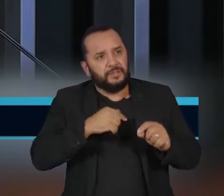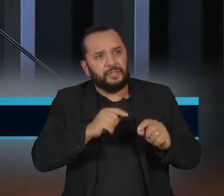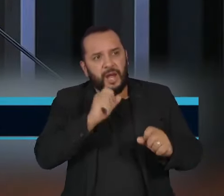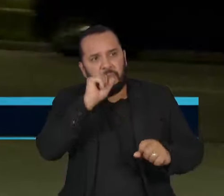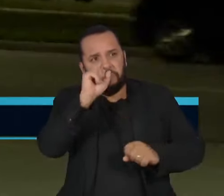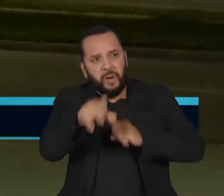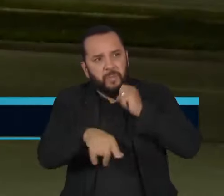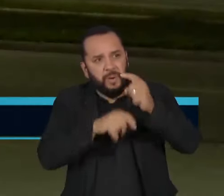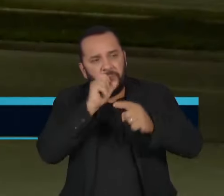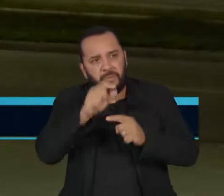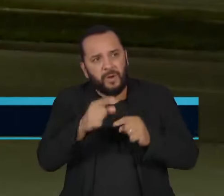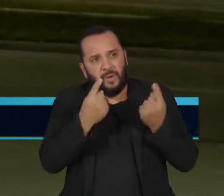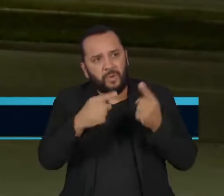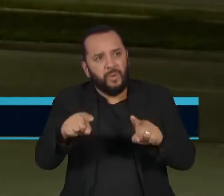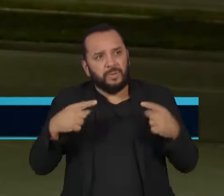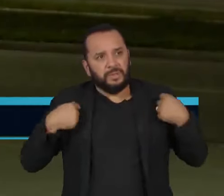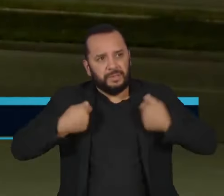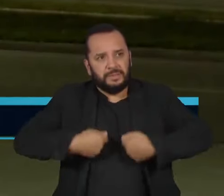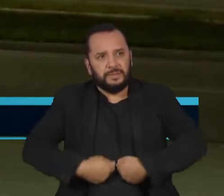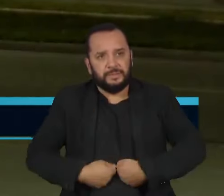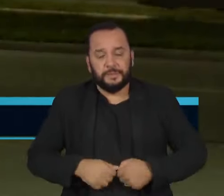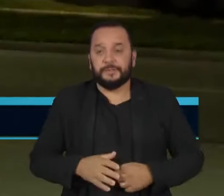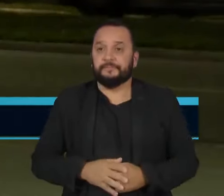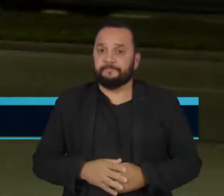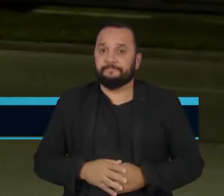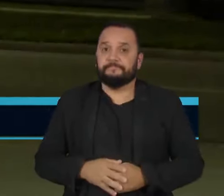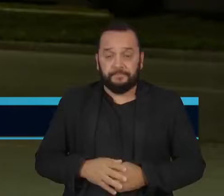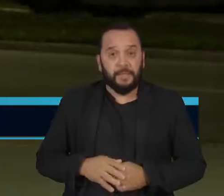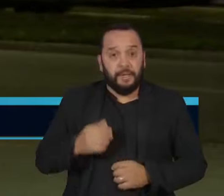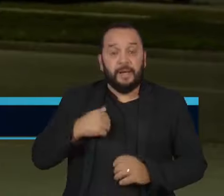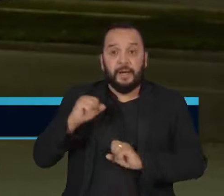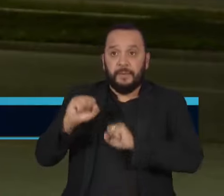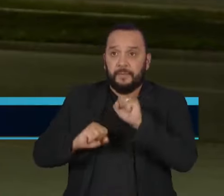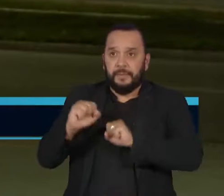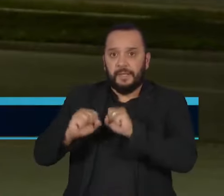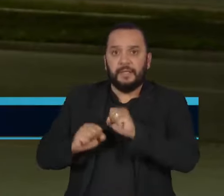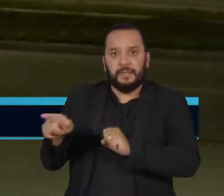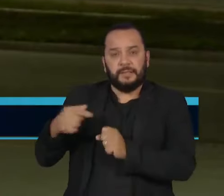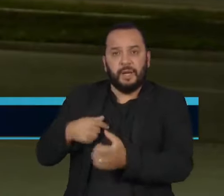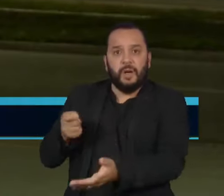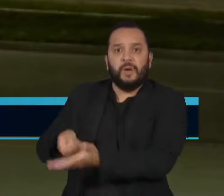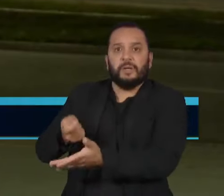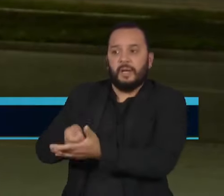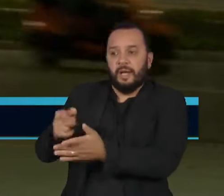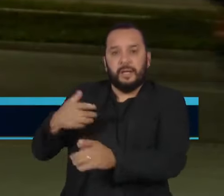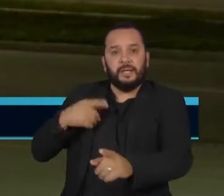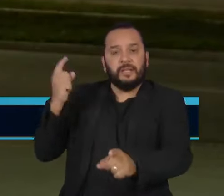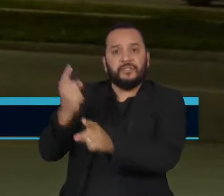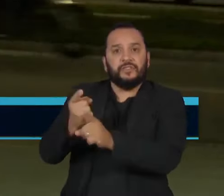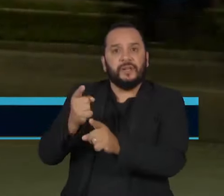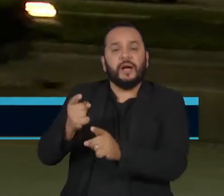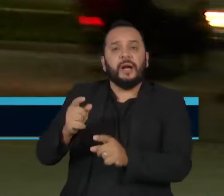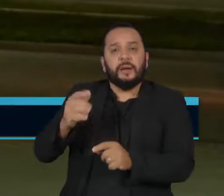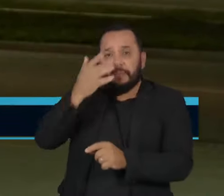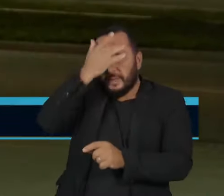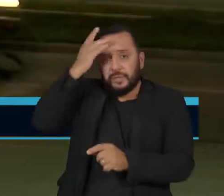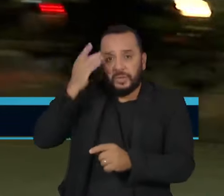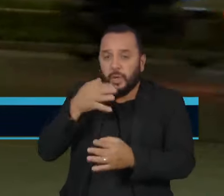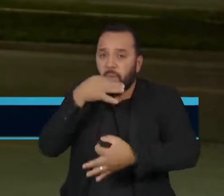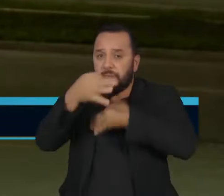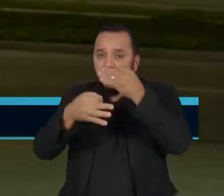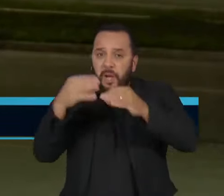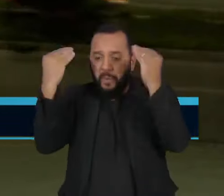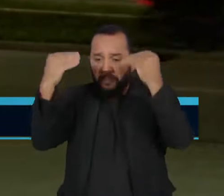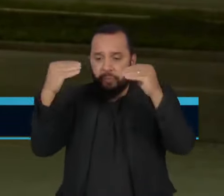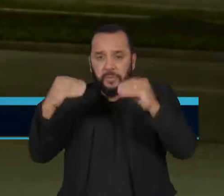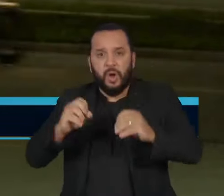Supremo o ponto mais atacado é a cobrança sobre a empresa contratada para que ela identifique formadores de opinião discursos